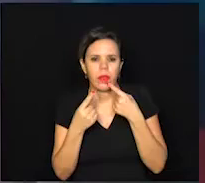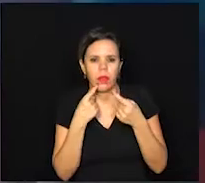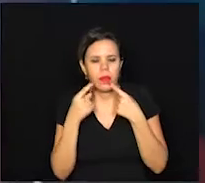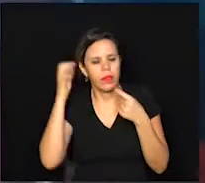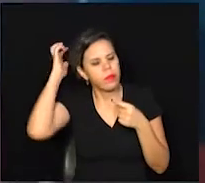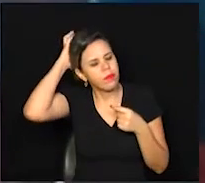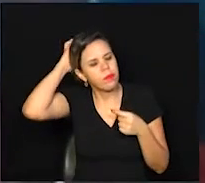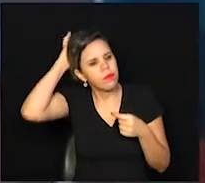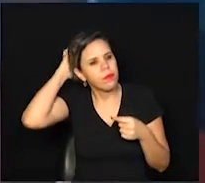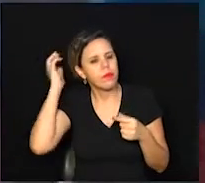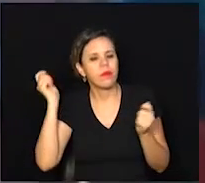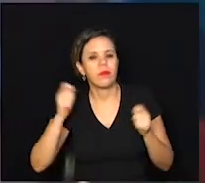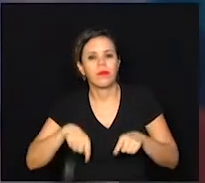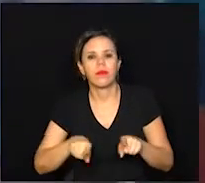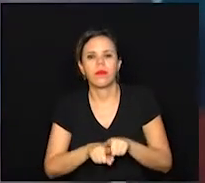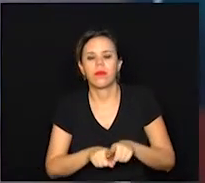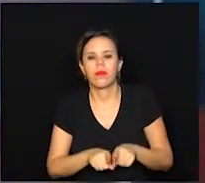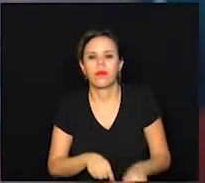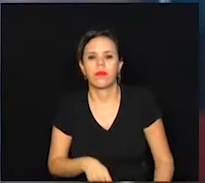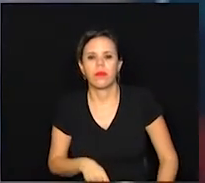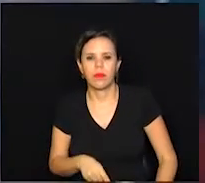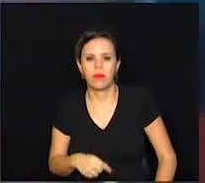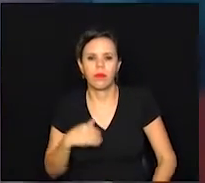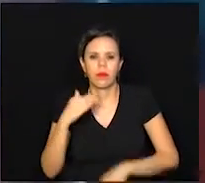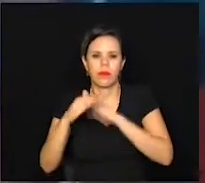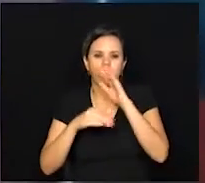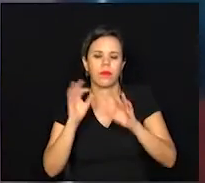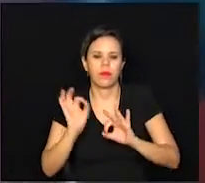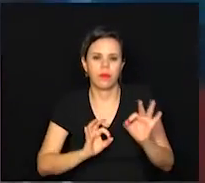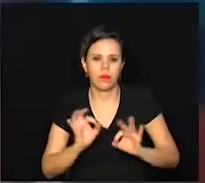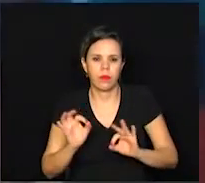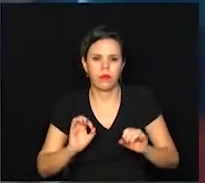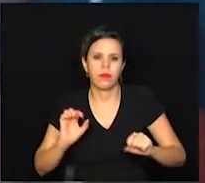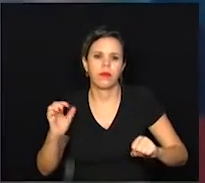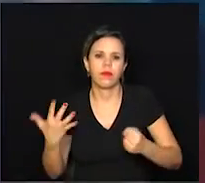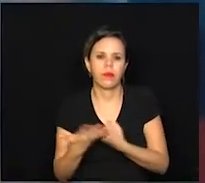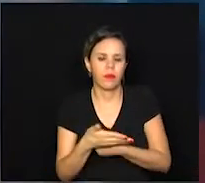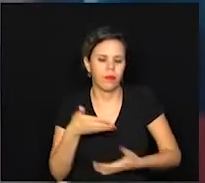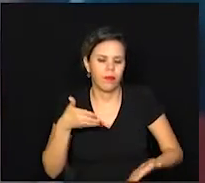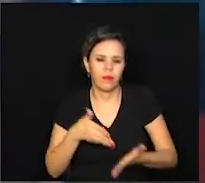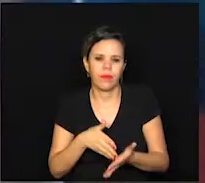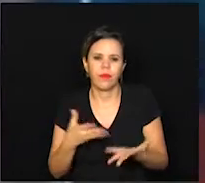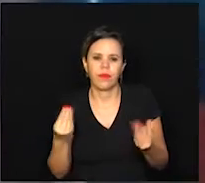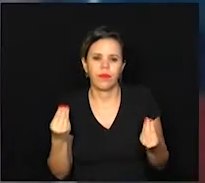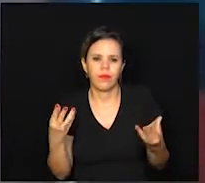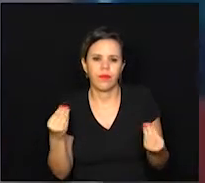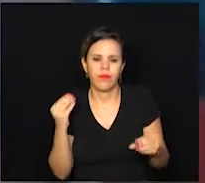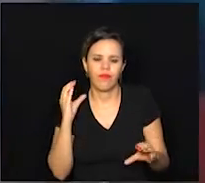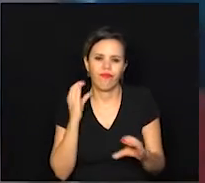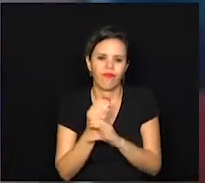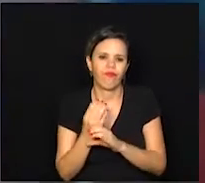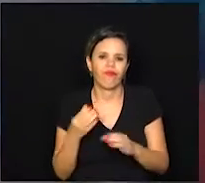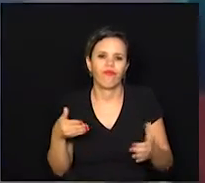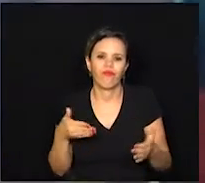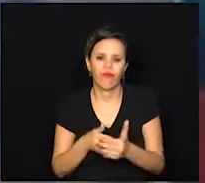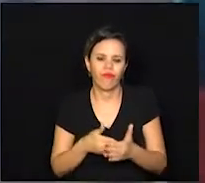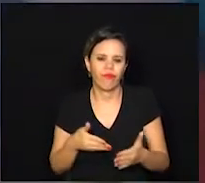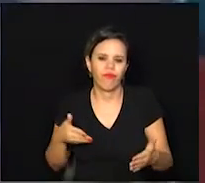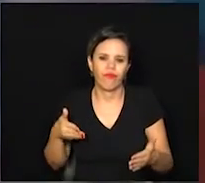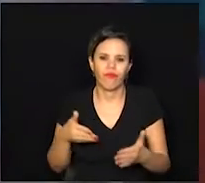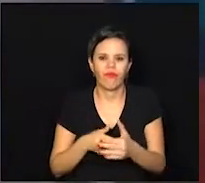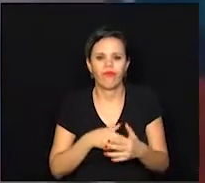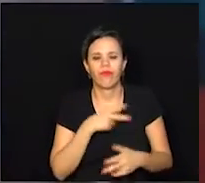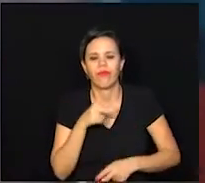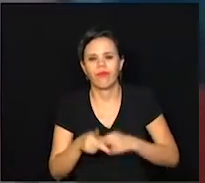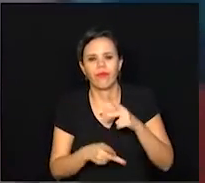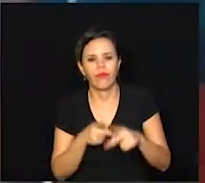as possibilidades de construção do plano. A pandemia nos atrapalha demais. A gente fica pensando nas comunidades, que